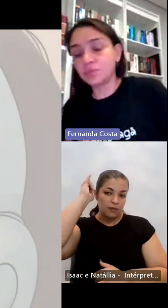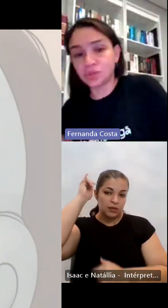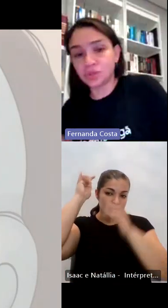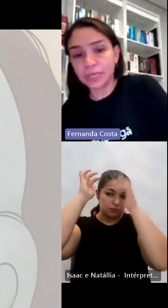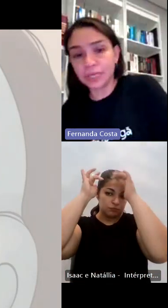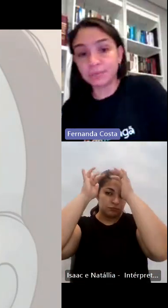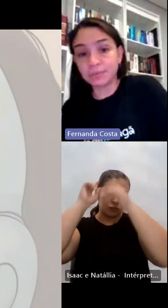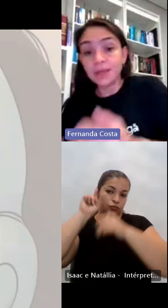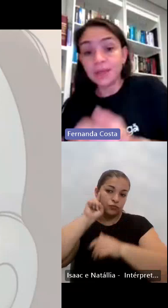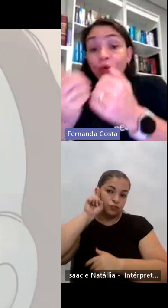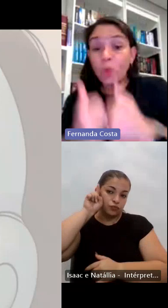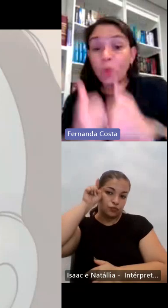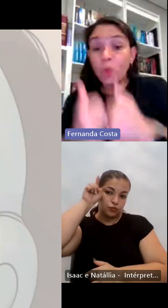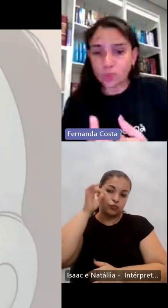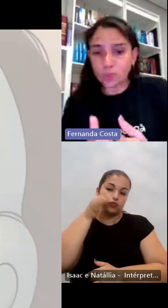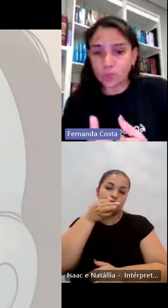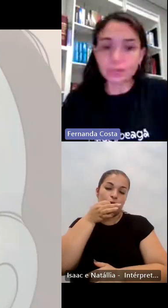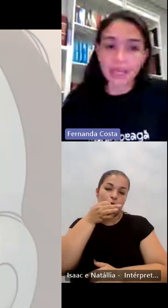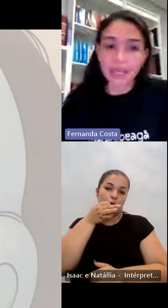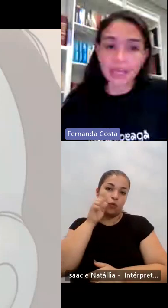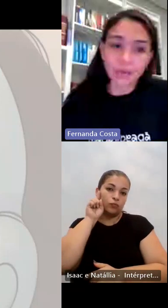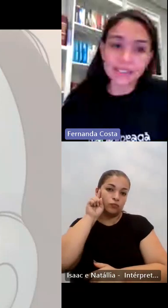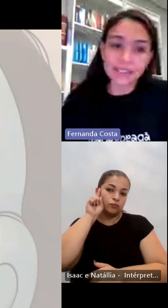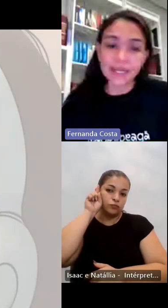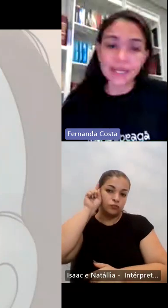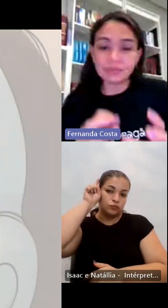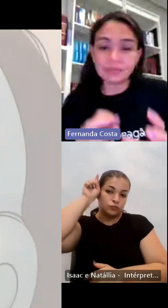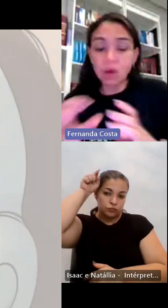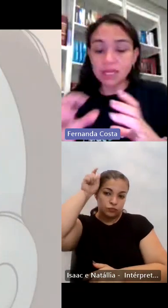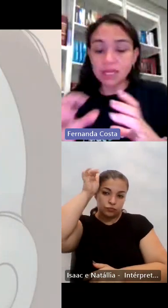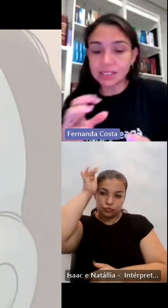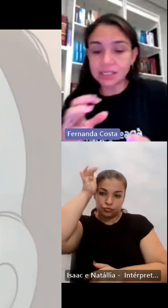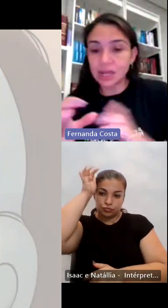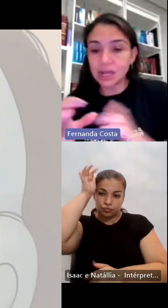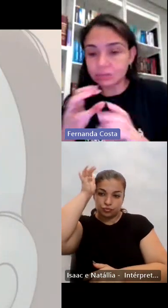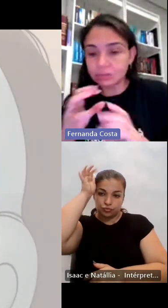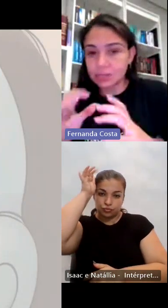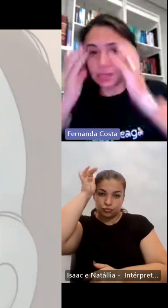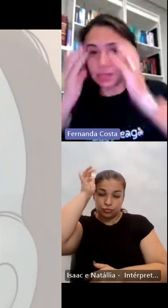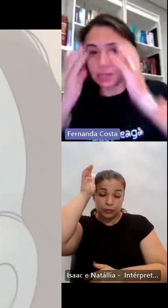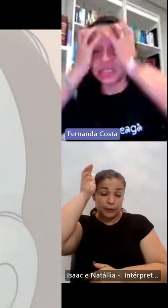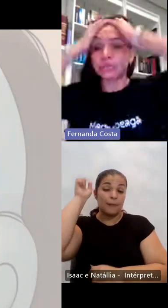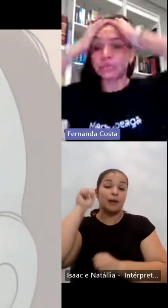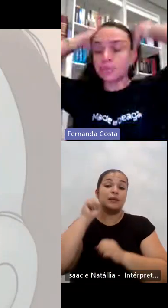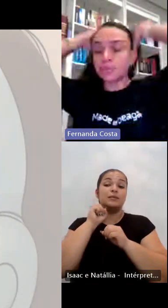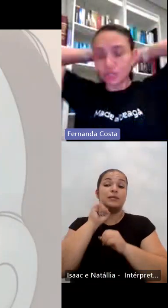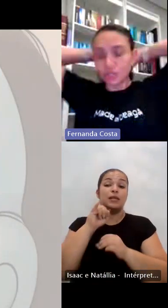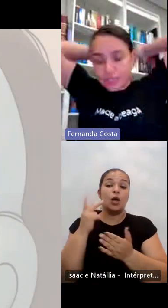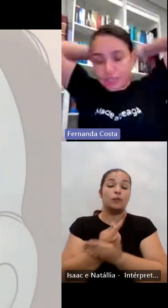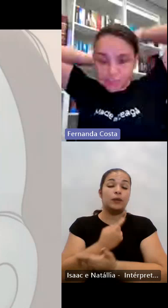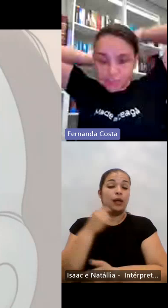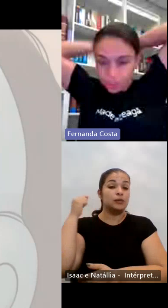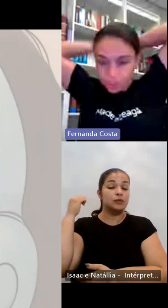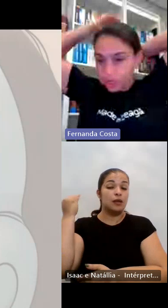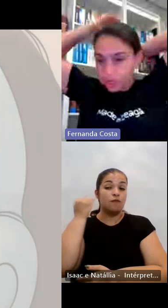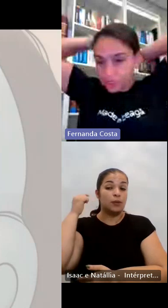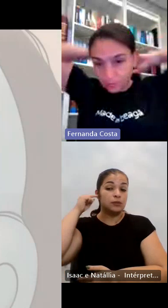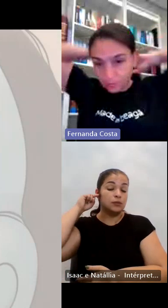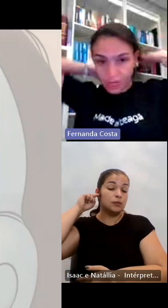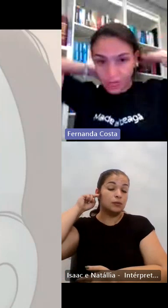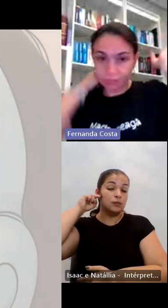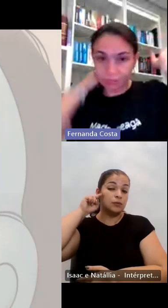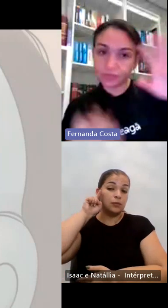tem um som ali. Quando eu tenho essa alteração nesse meu labirinto, que pode, né? Essa labirintite, ela